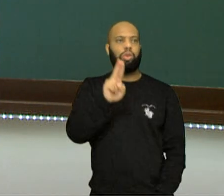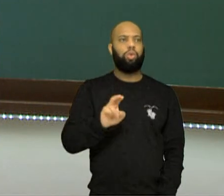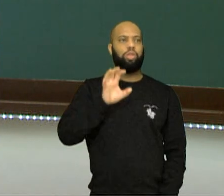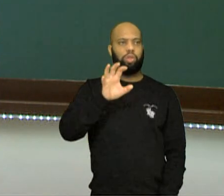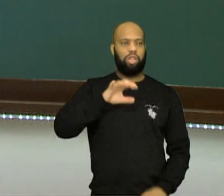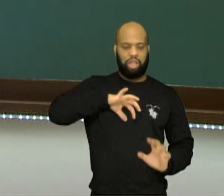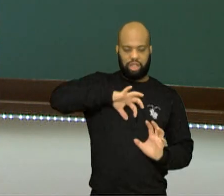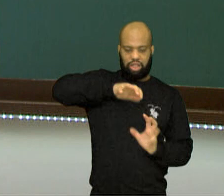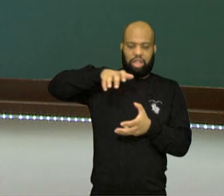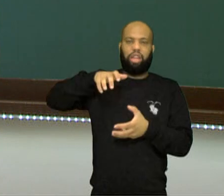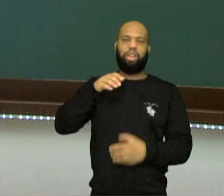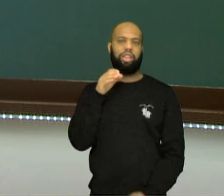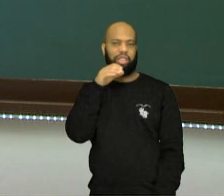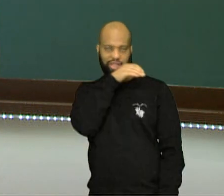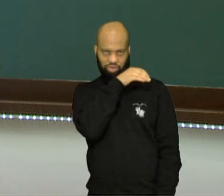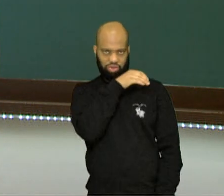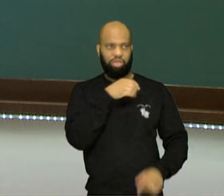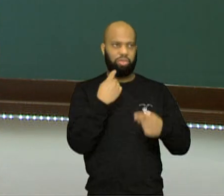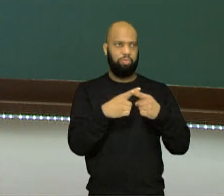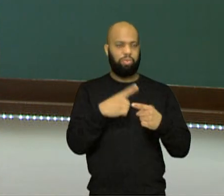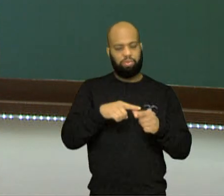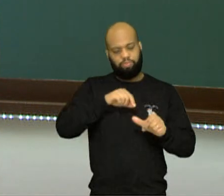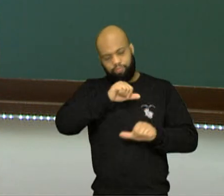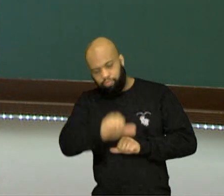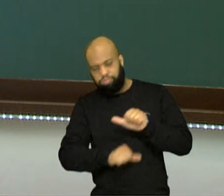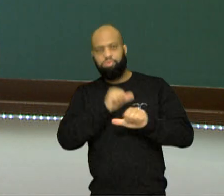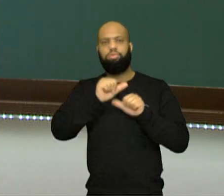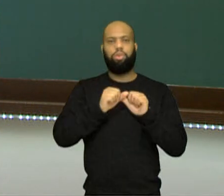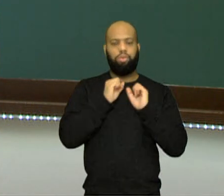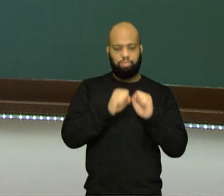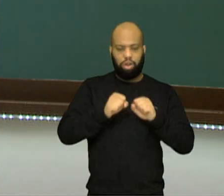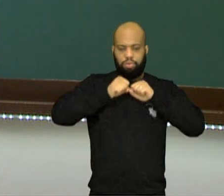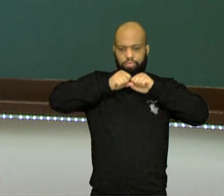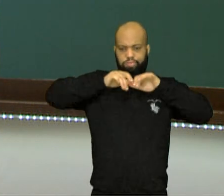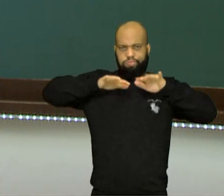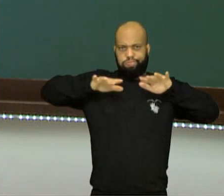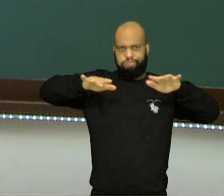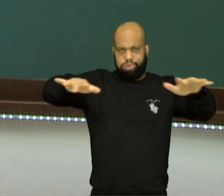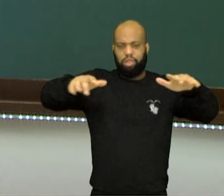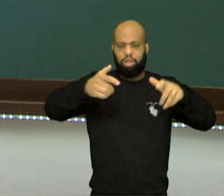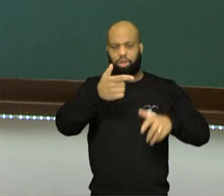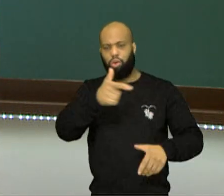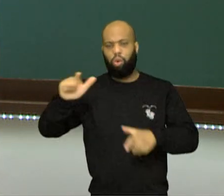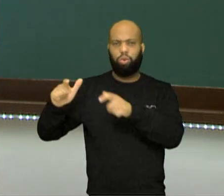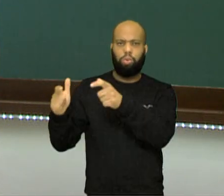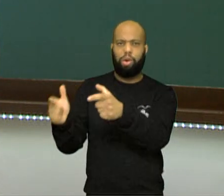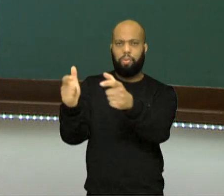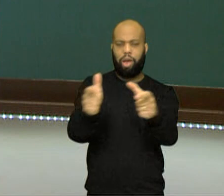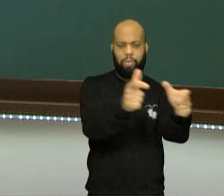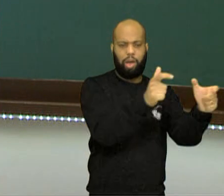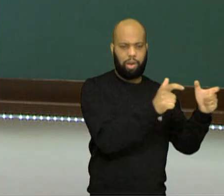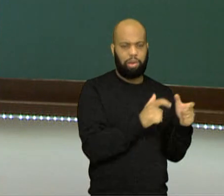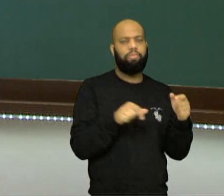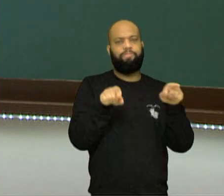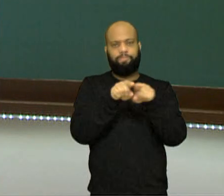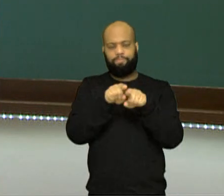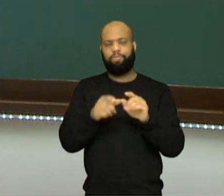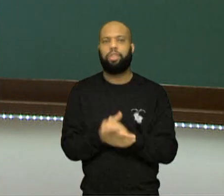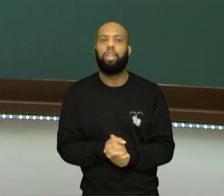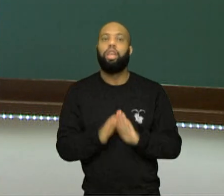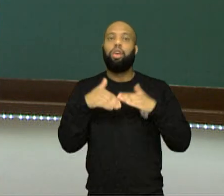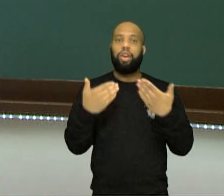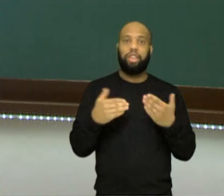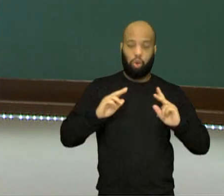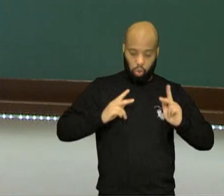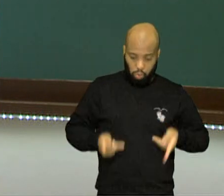de aquecimento global, porque é uma mudança que pode se expandir para outros espaços, né? A saúde do ser humano,